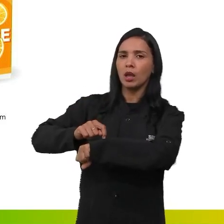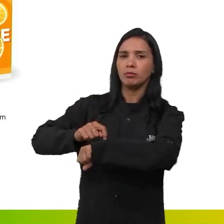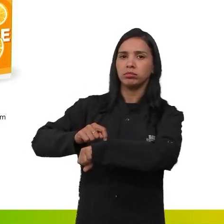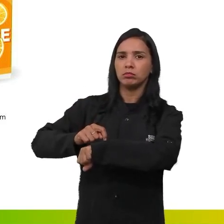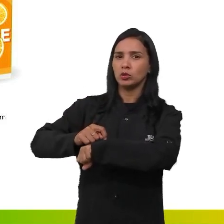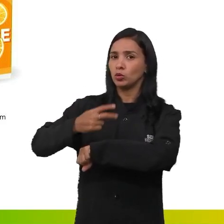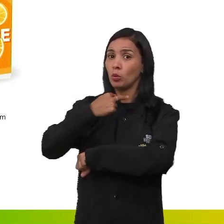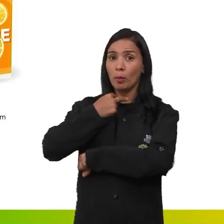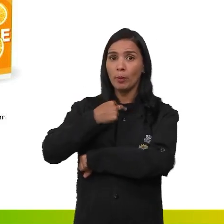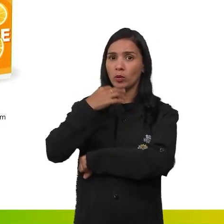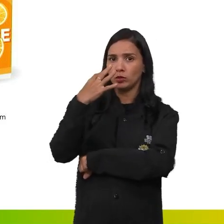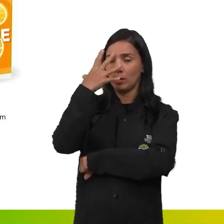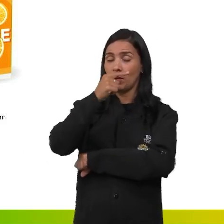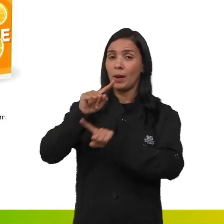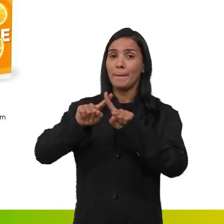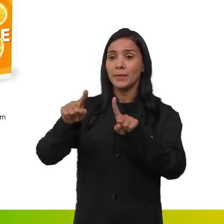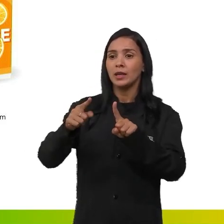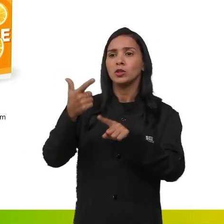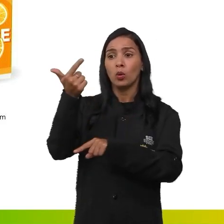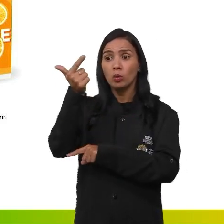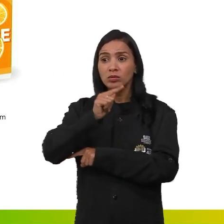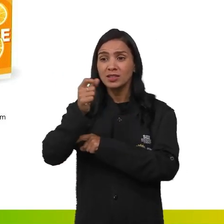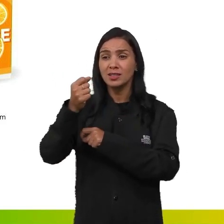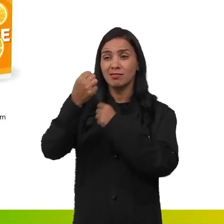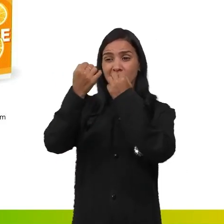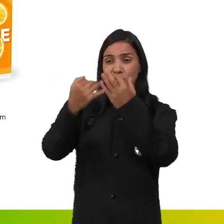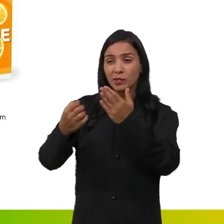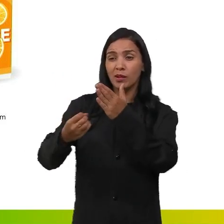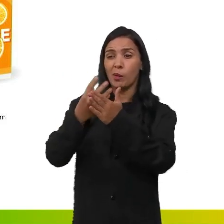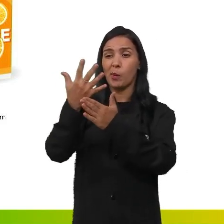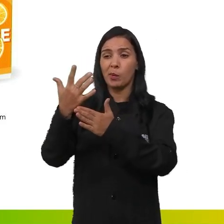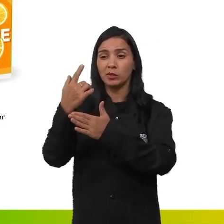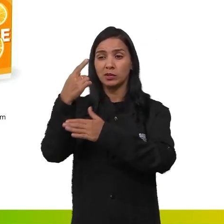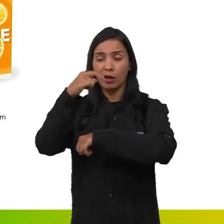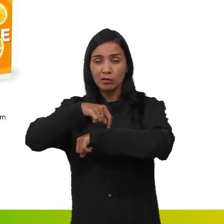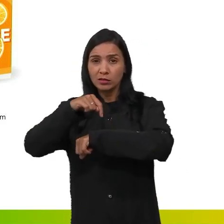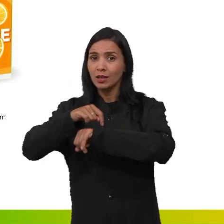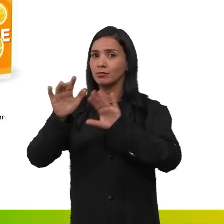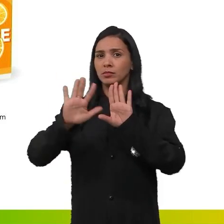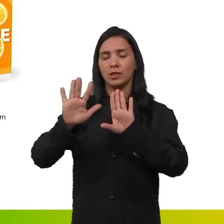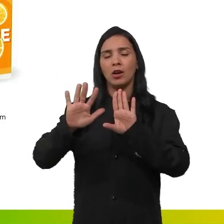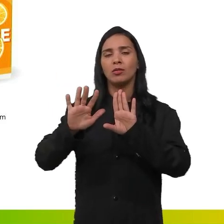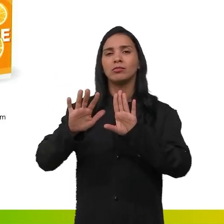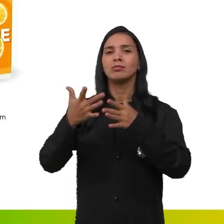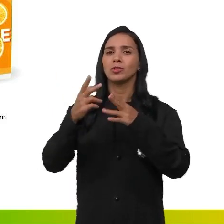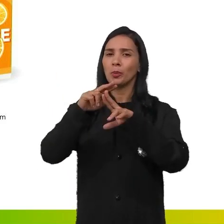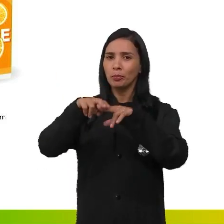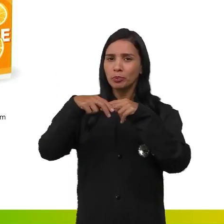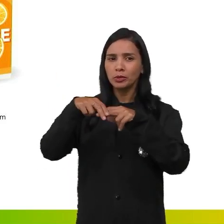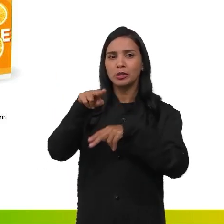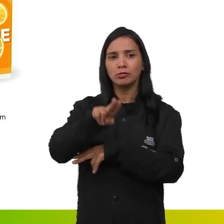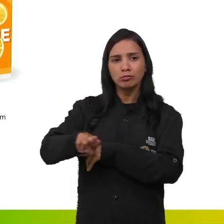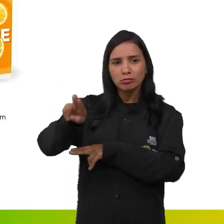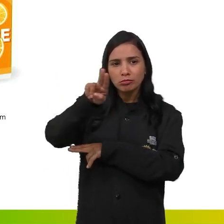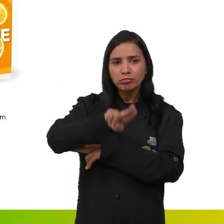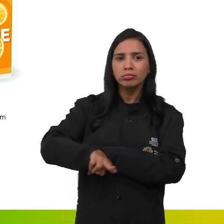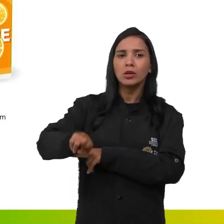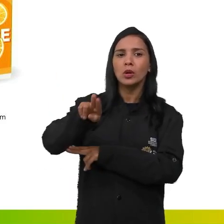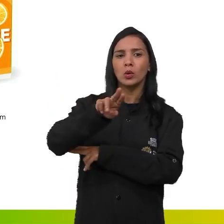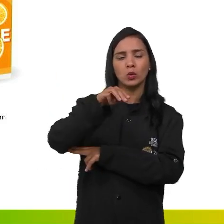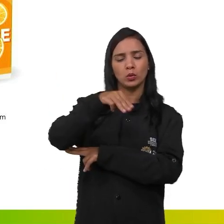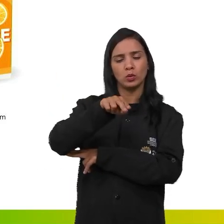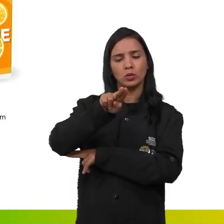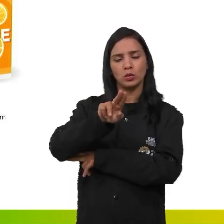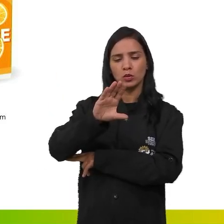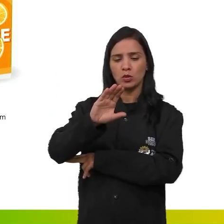não consegue dizer quanto, ela só diz que não tem muito. Então, nós vamos colocar aqui o much, porque nesse caso, ele